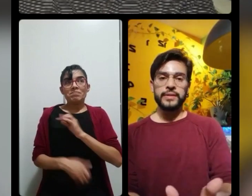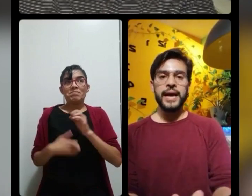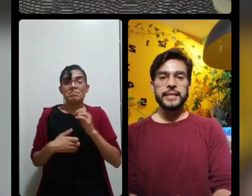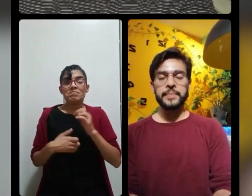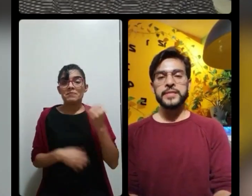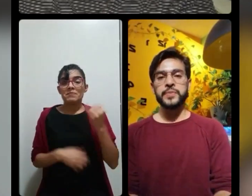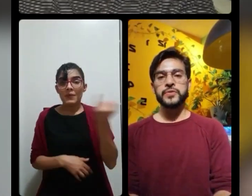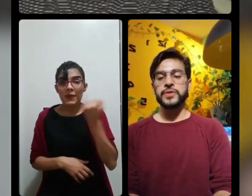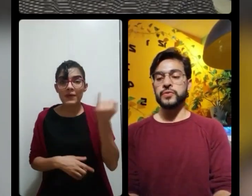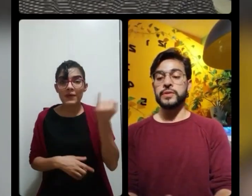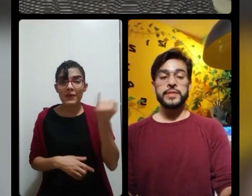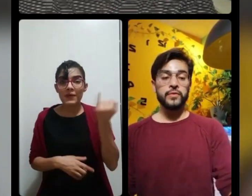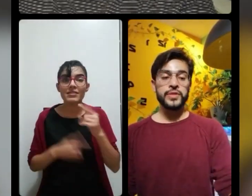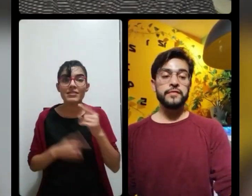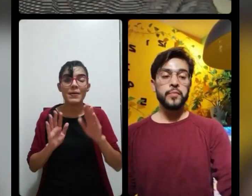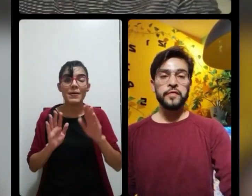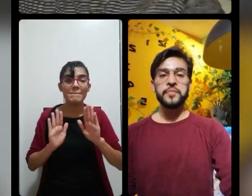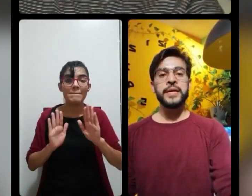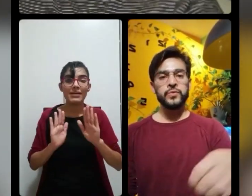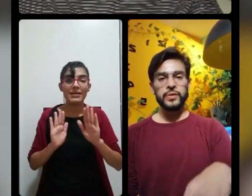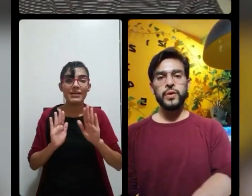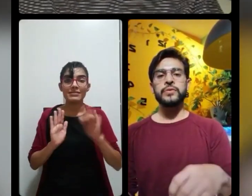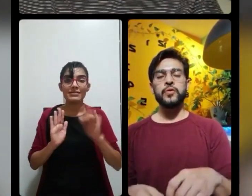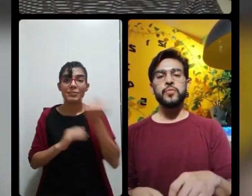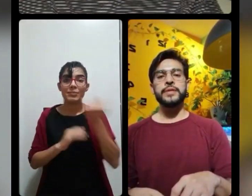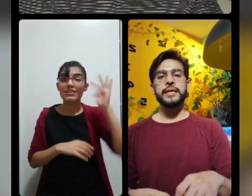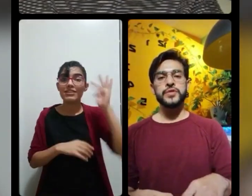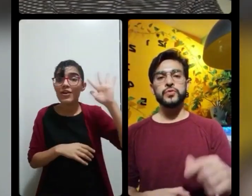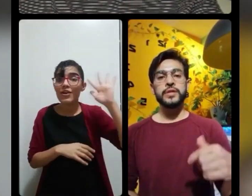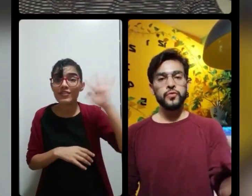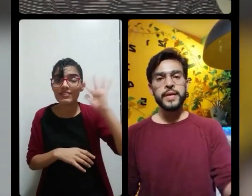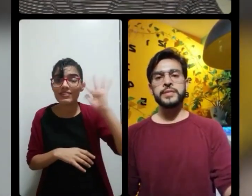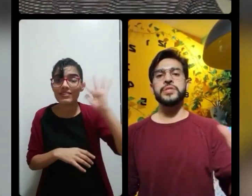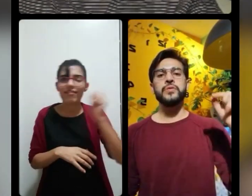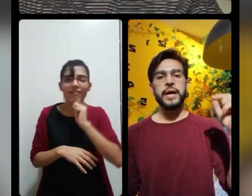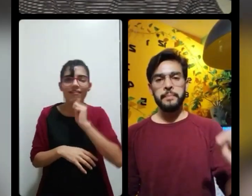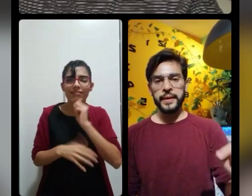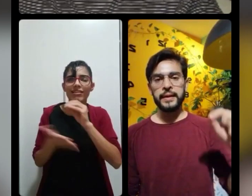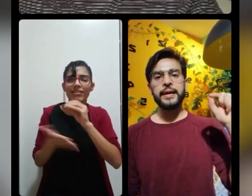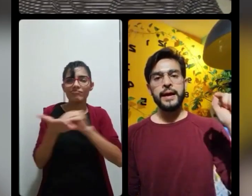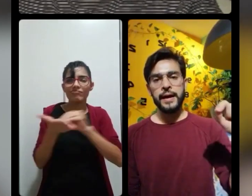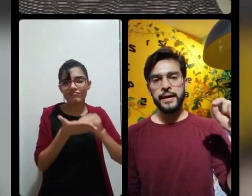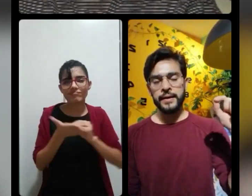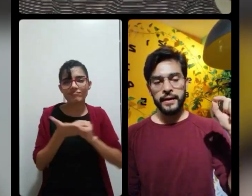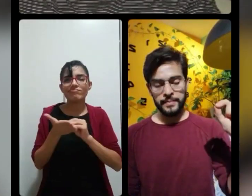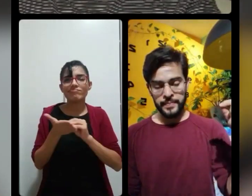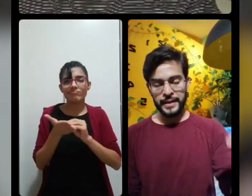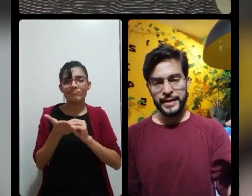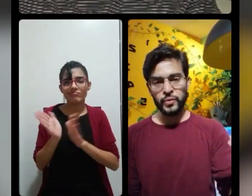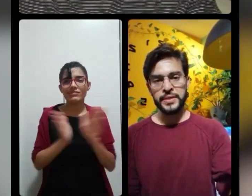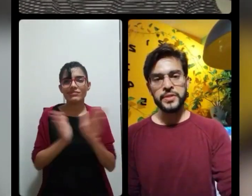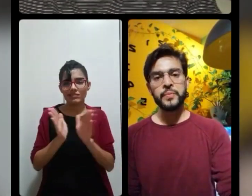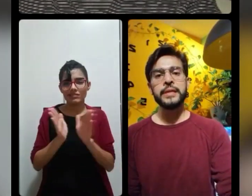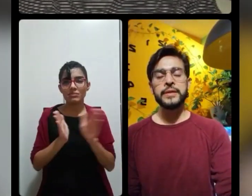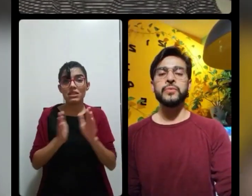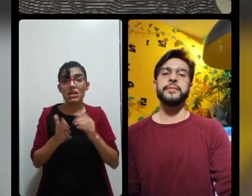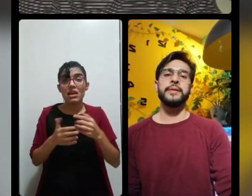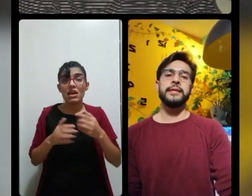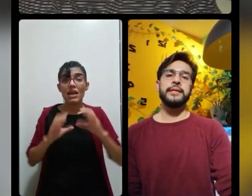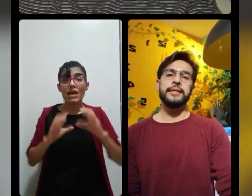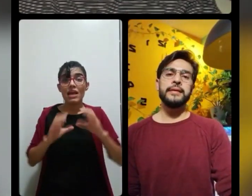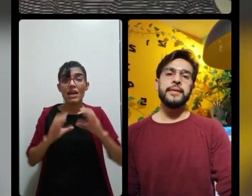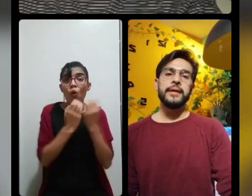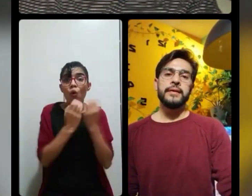sim. voltada para as pessoas surdas. Inclusive, o movimento atual da comunidade surda no Brasil é pela educação